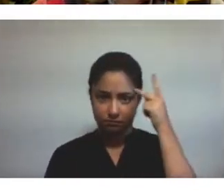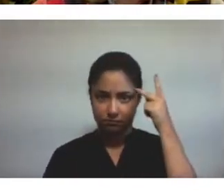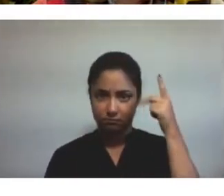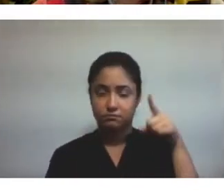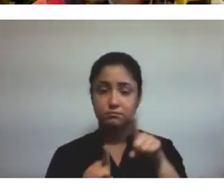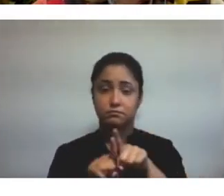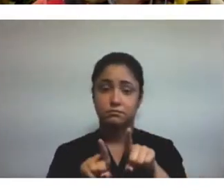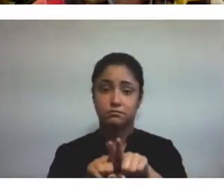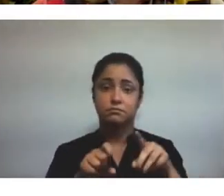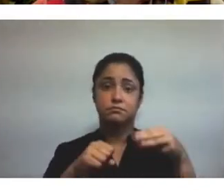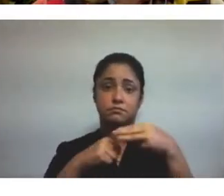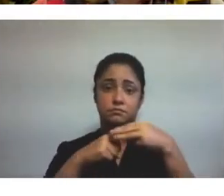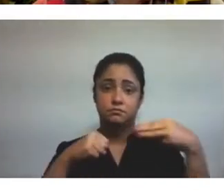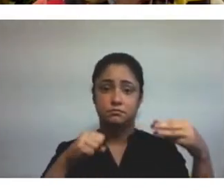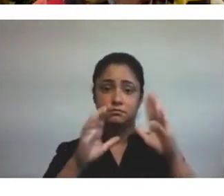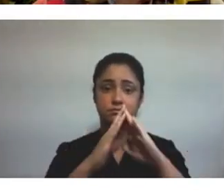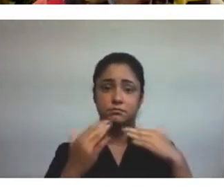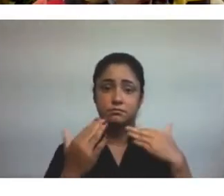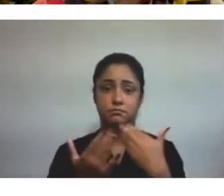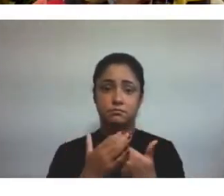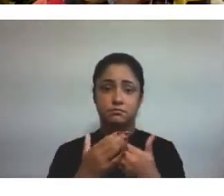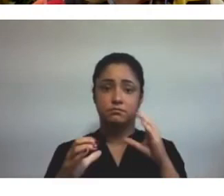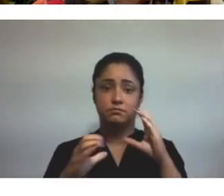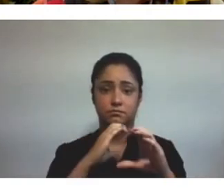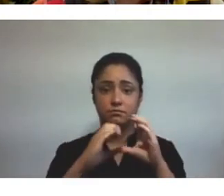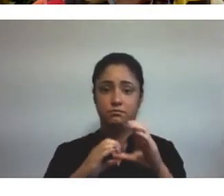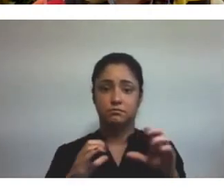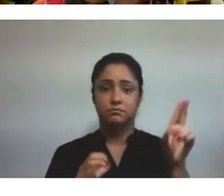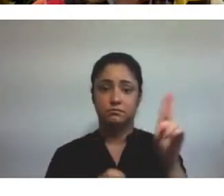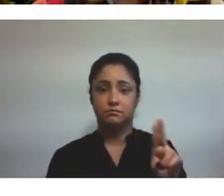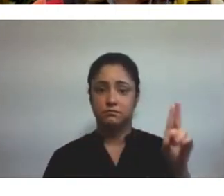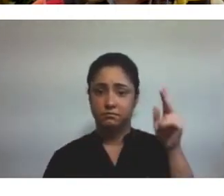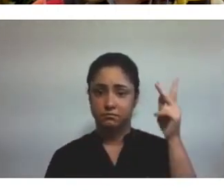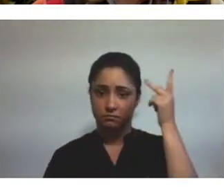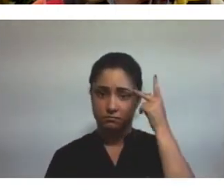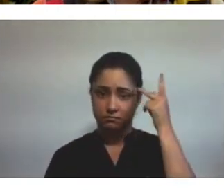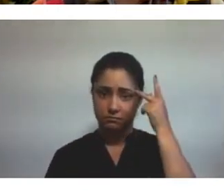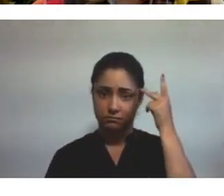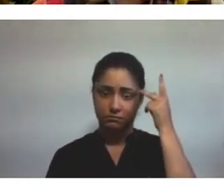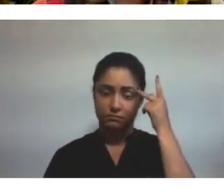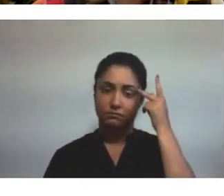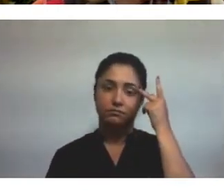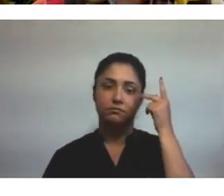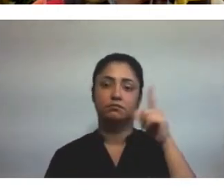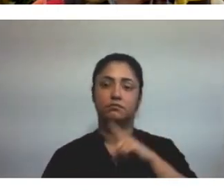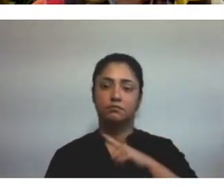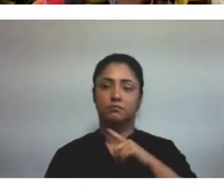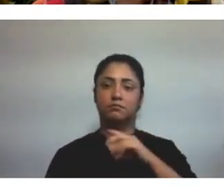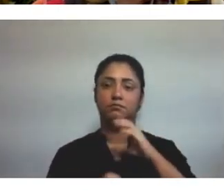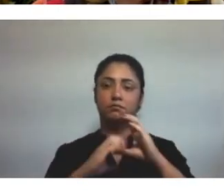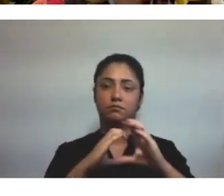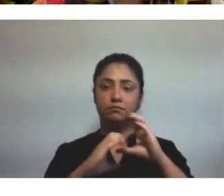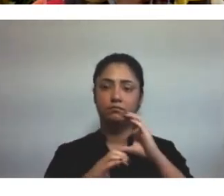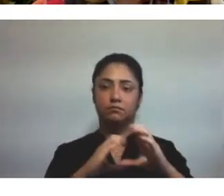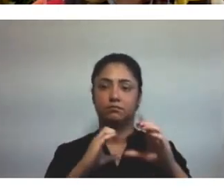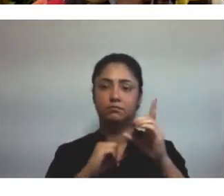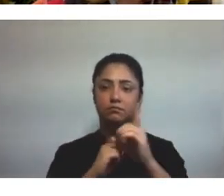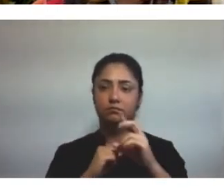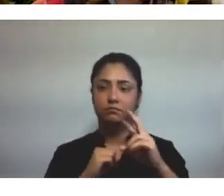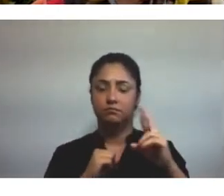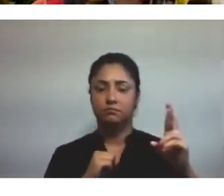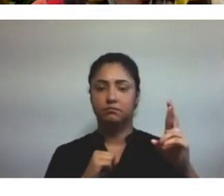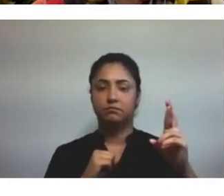na Escola de Comunicações e Artes da USP, em comunicação. Tenho o meu doutorado em Ciência da